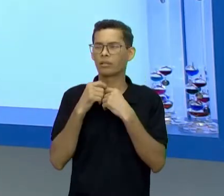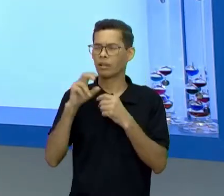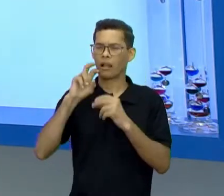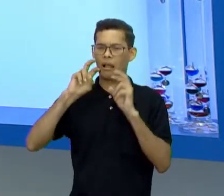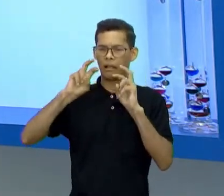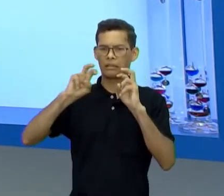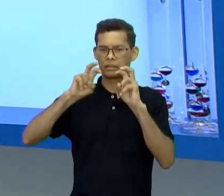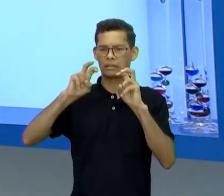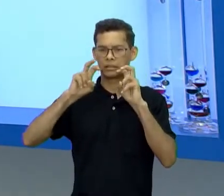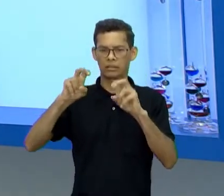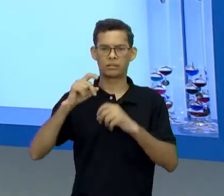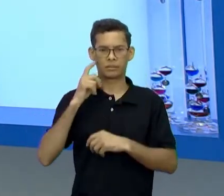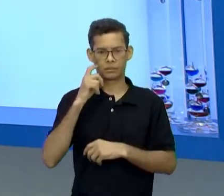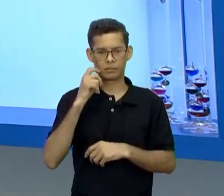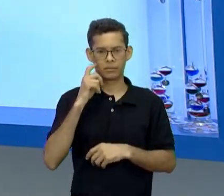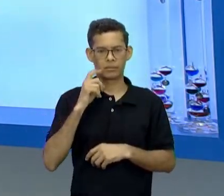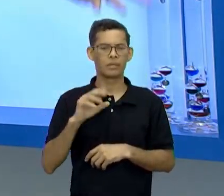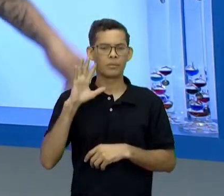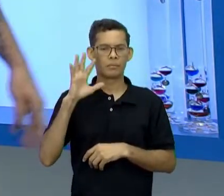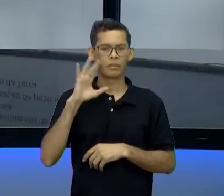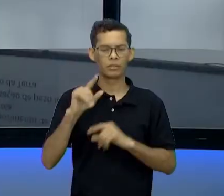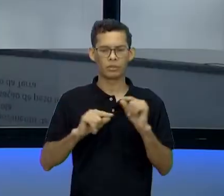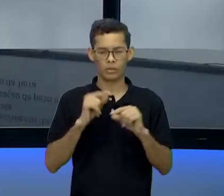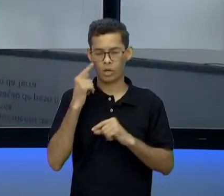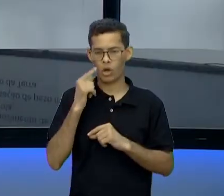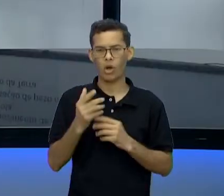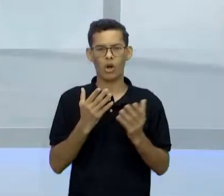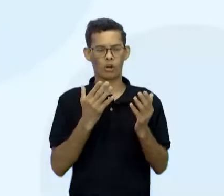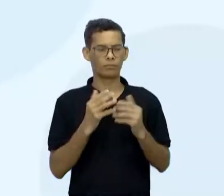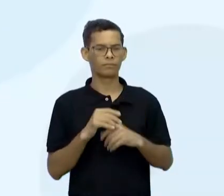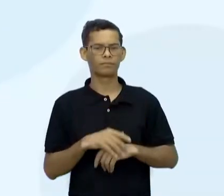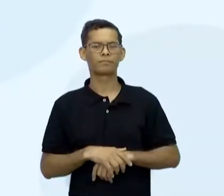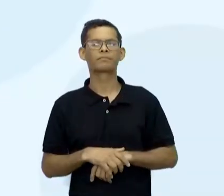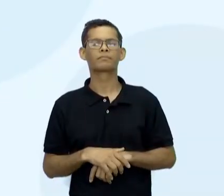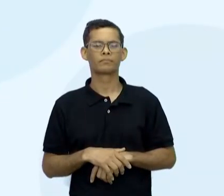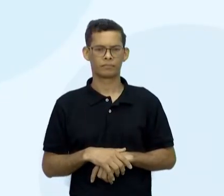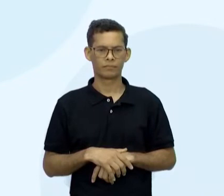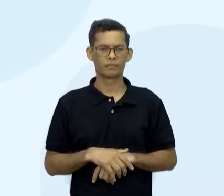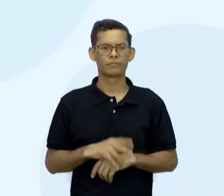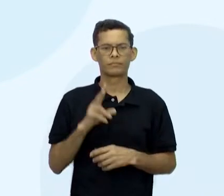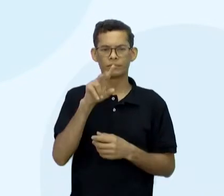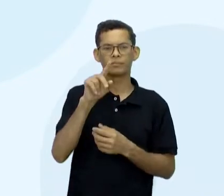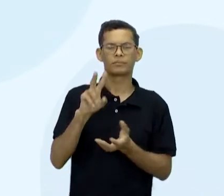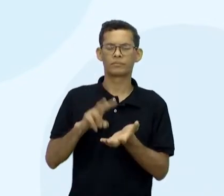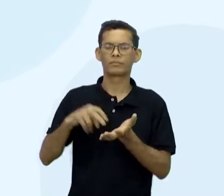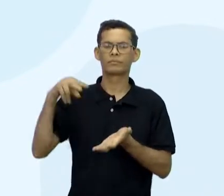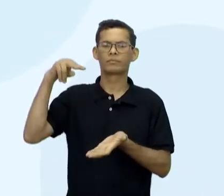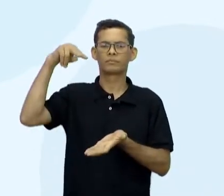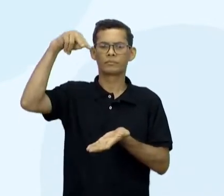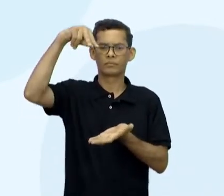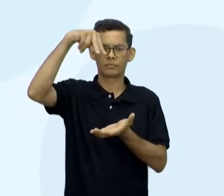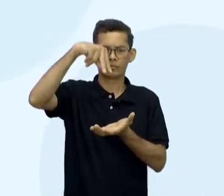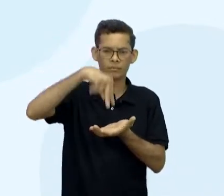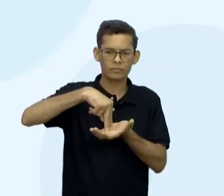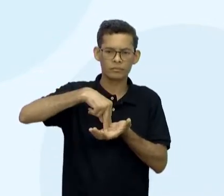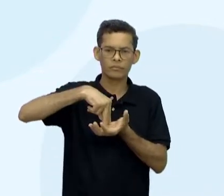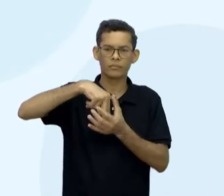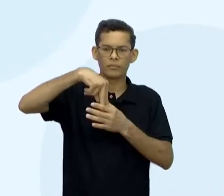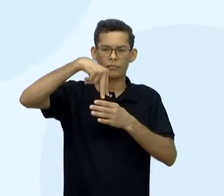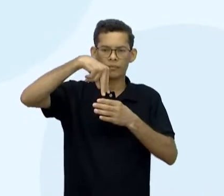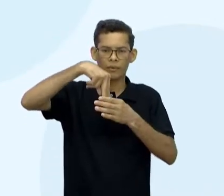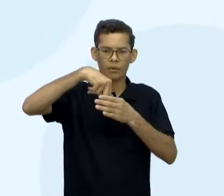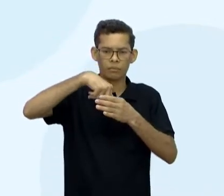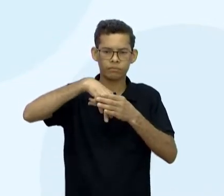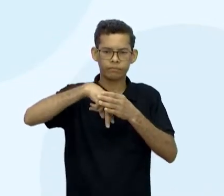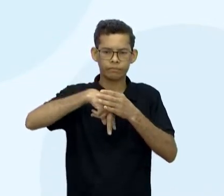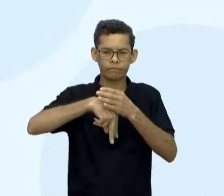Gibarina? Ó, vamos imaginar isso aqui, ó. Imagina isso aqui, ó. Suponha que você caísse em pé dentro de um túnel perfurado